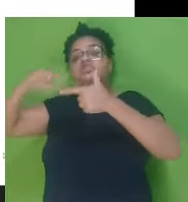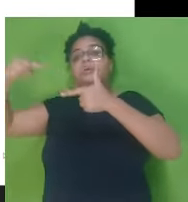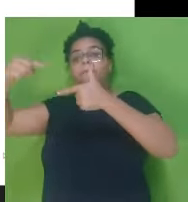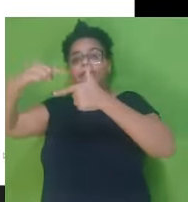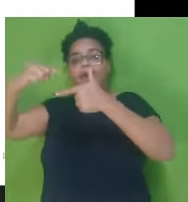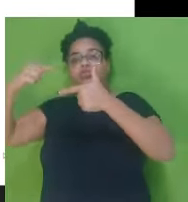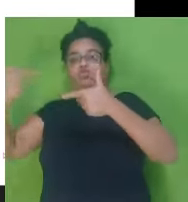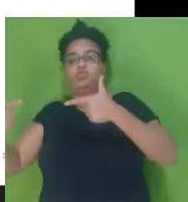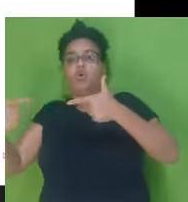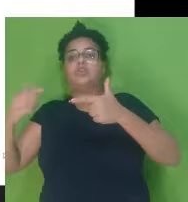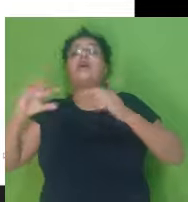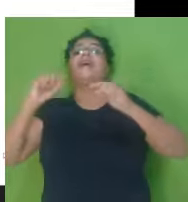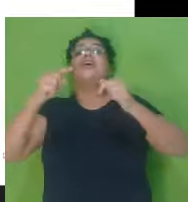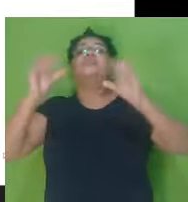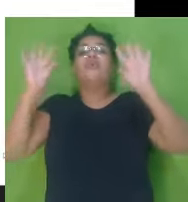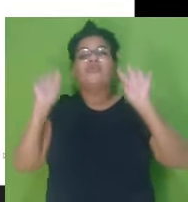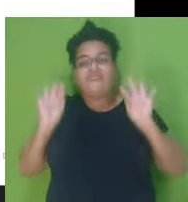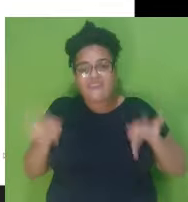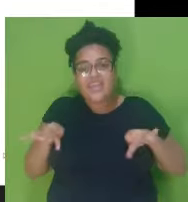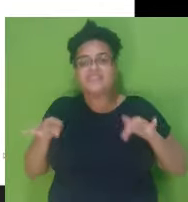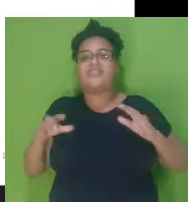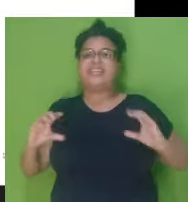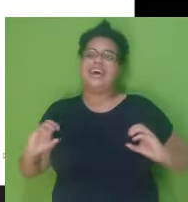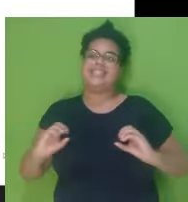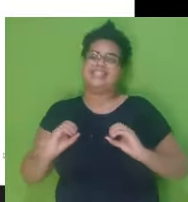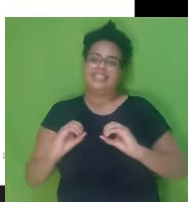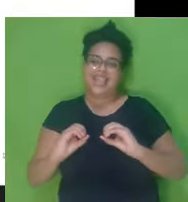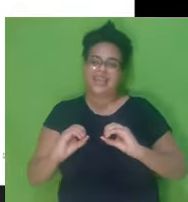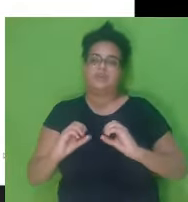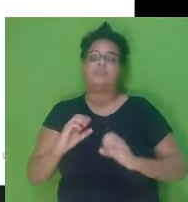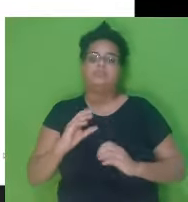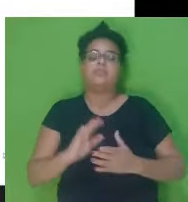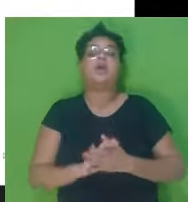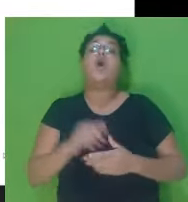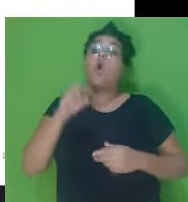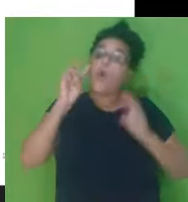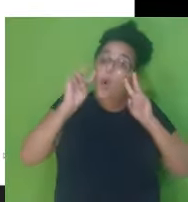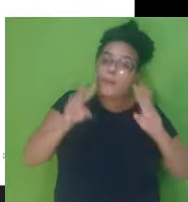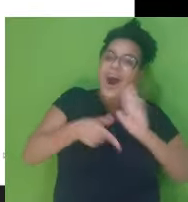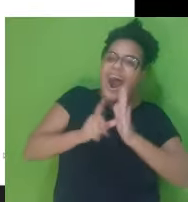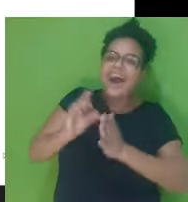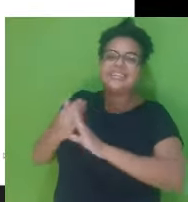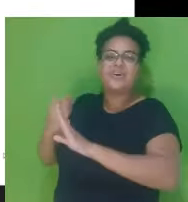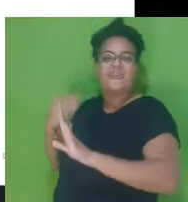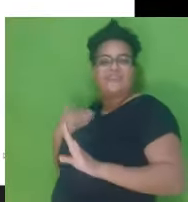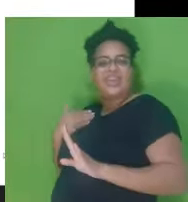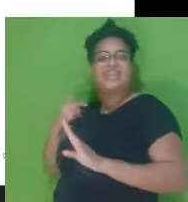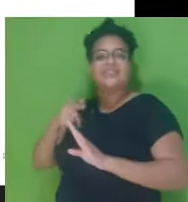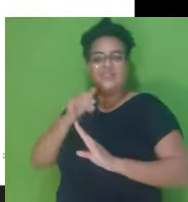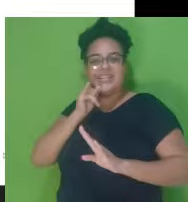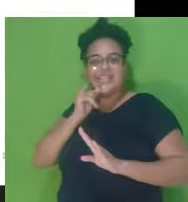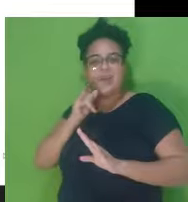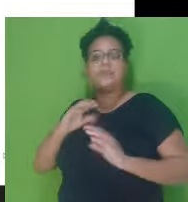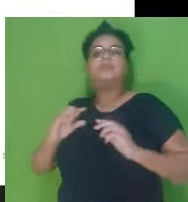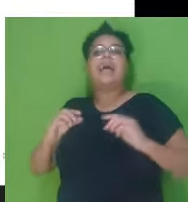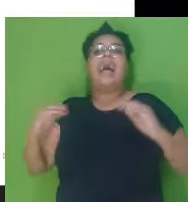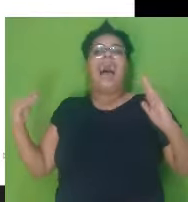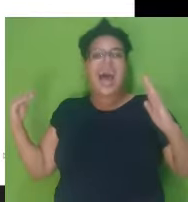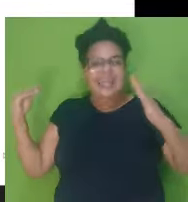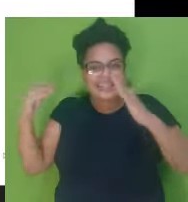zero. E aí a gente faz a divisão como a gente reviu no exemplo